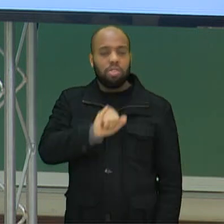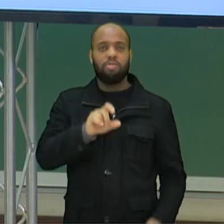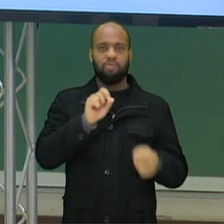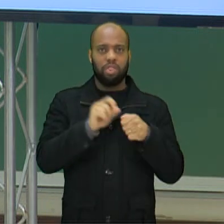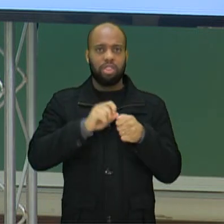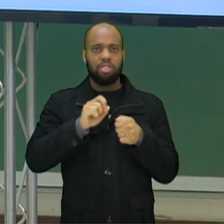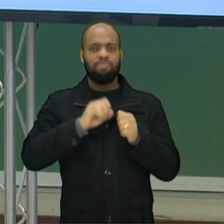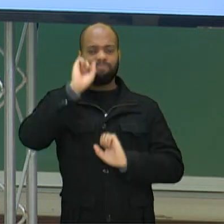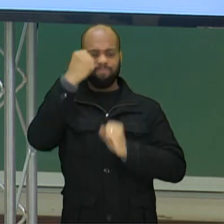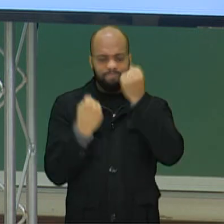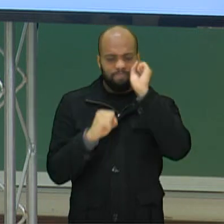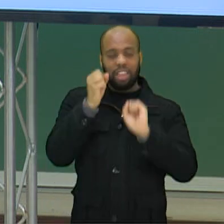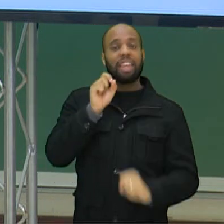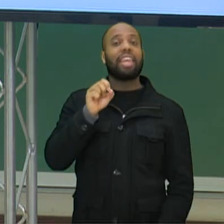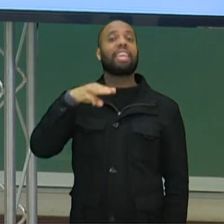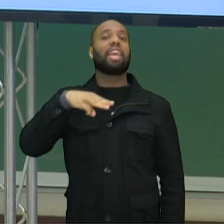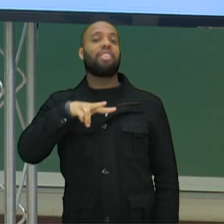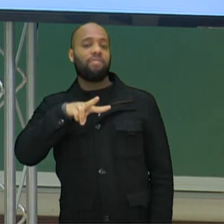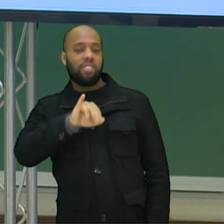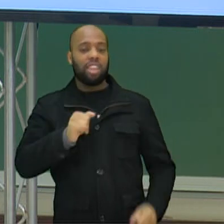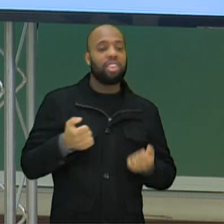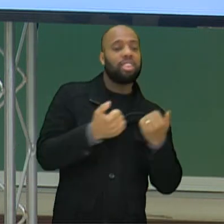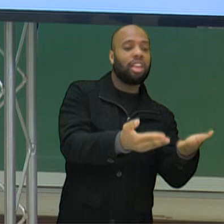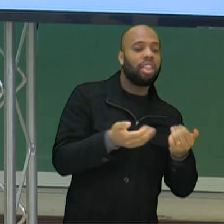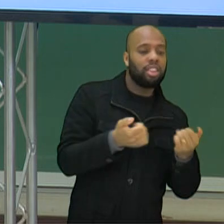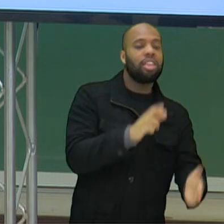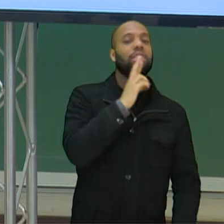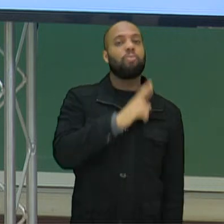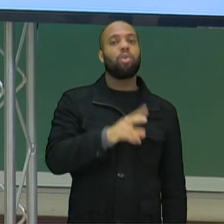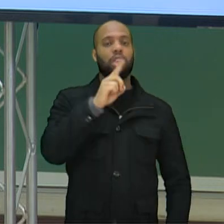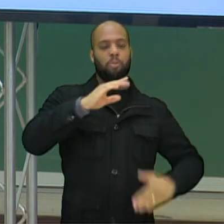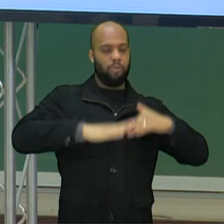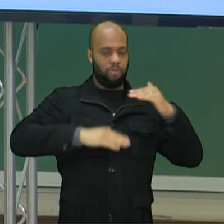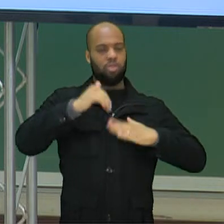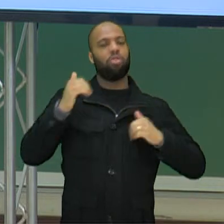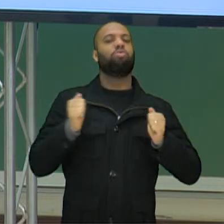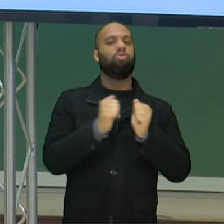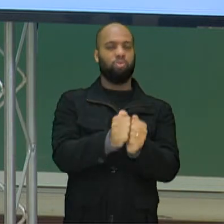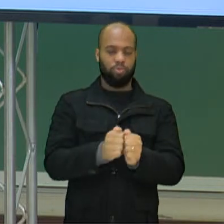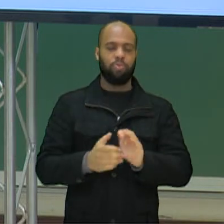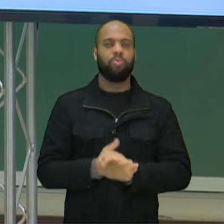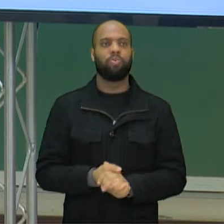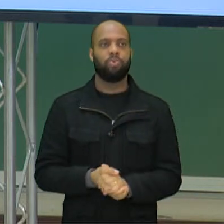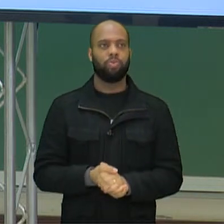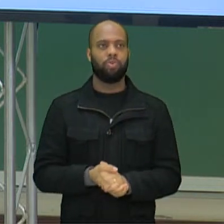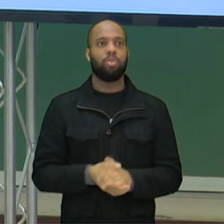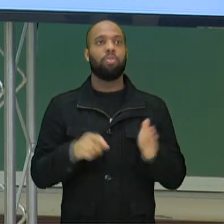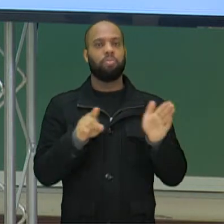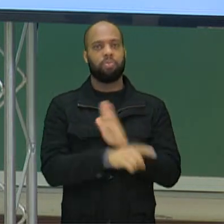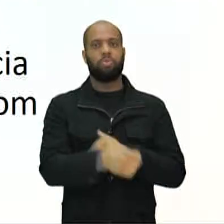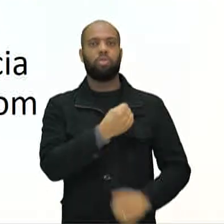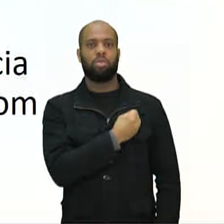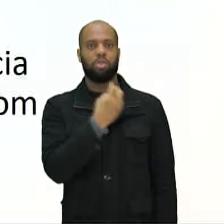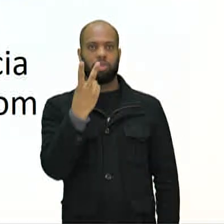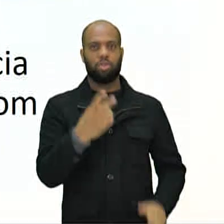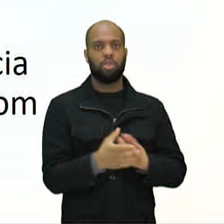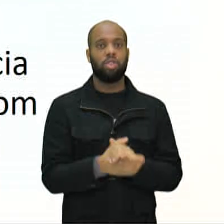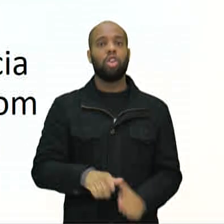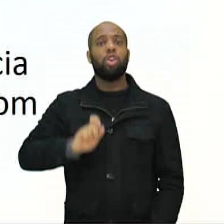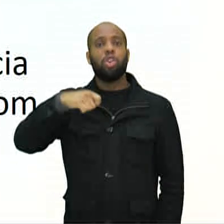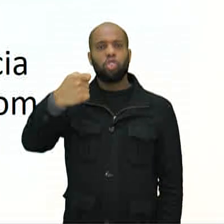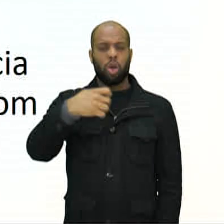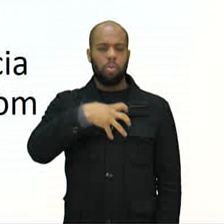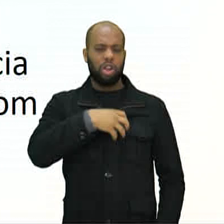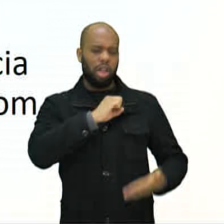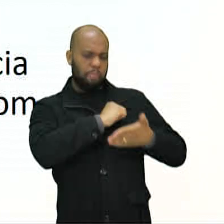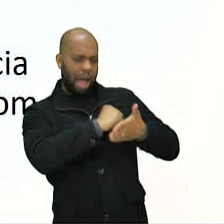físico, quem vai saber te dar, quem vai saber te orientar é o profissional. Quiz 2. Em relação à